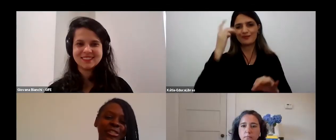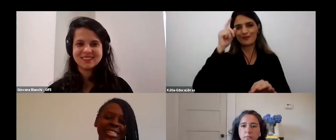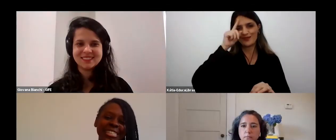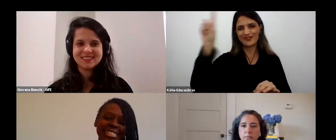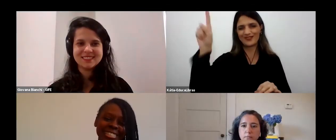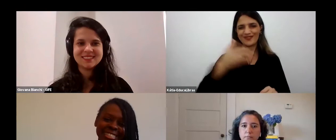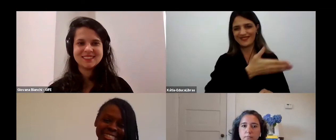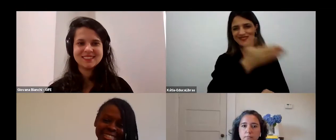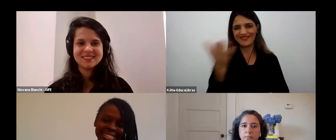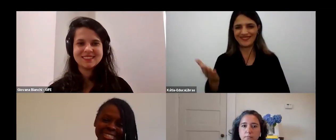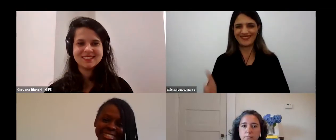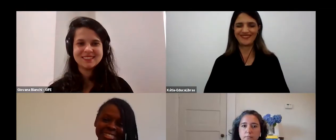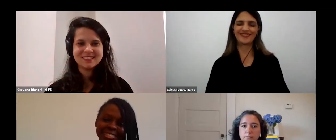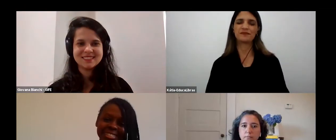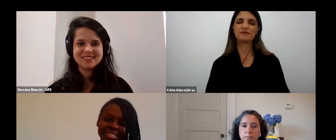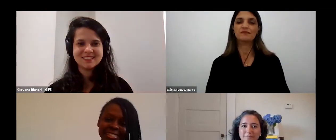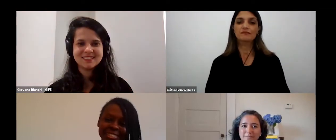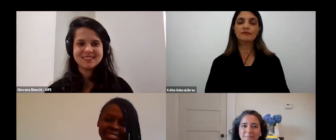Um bom dia.